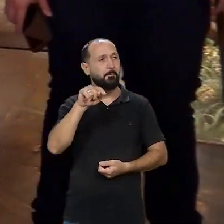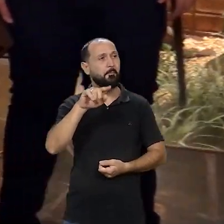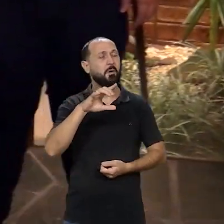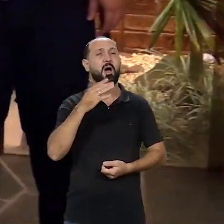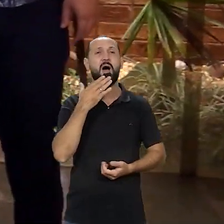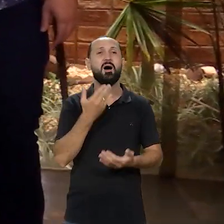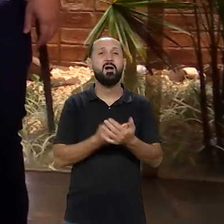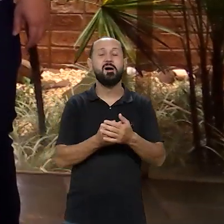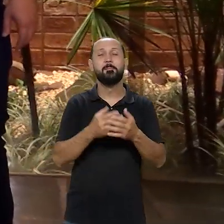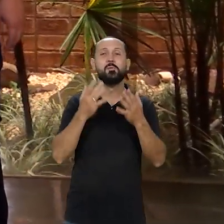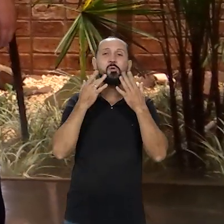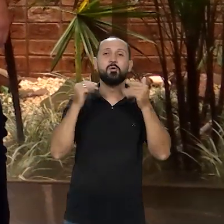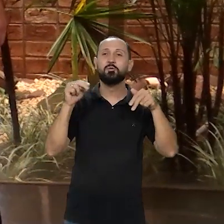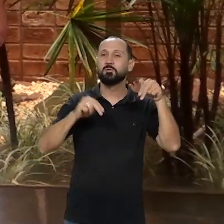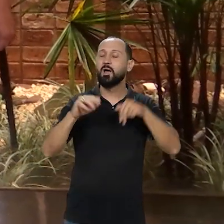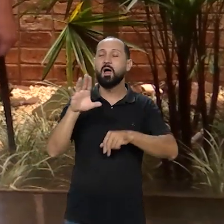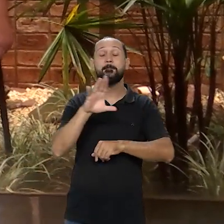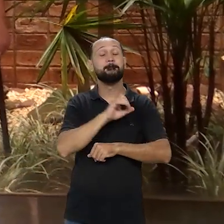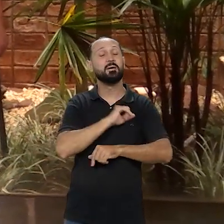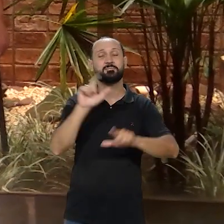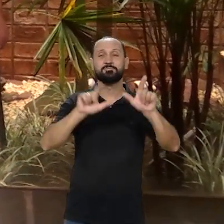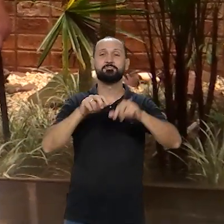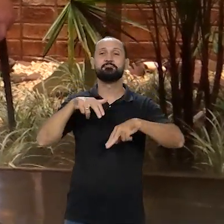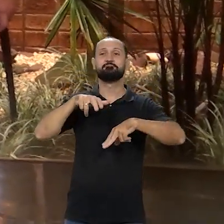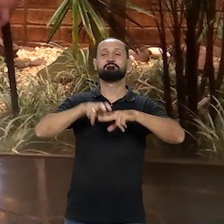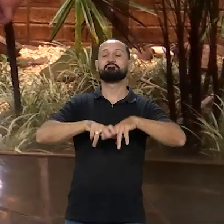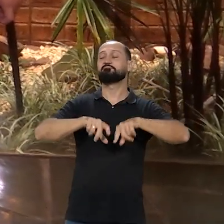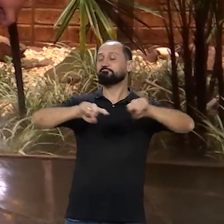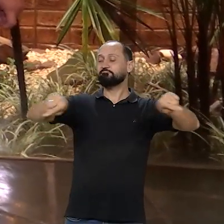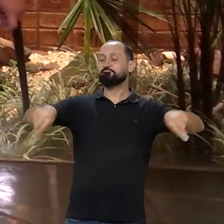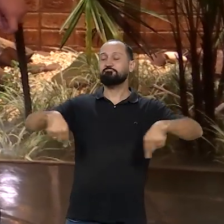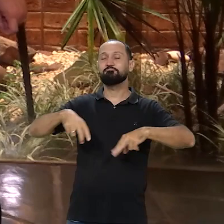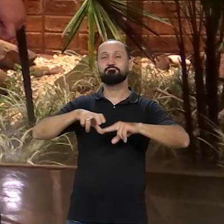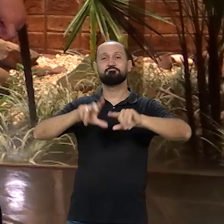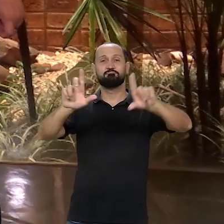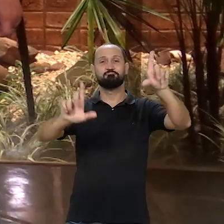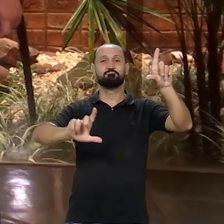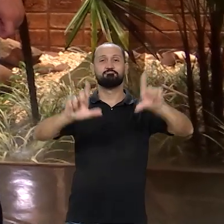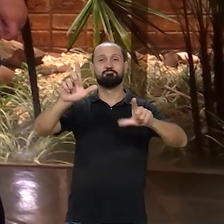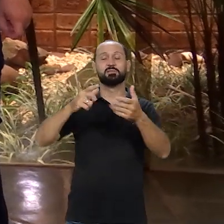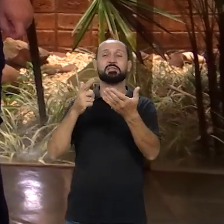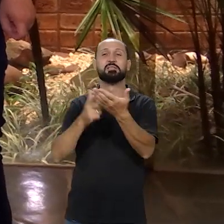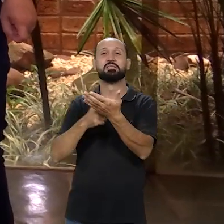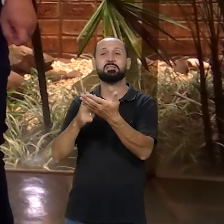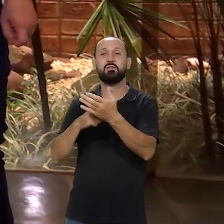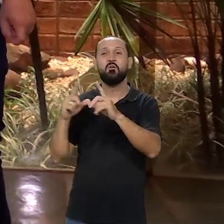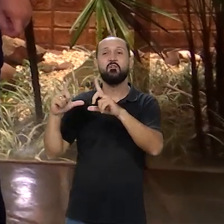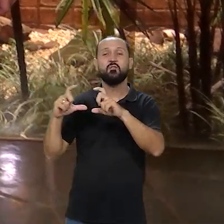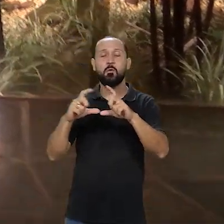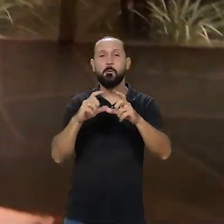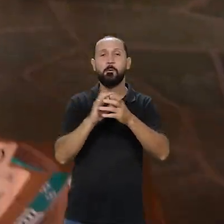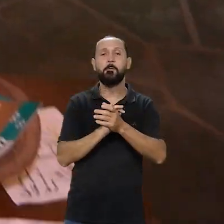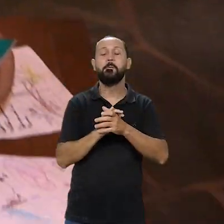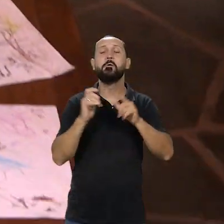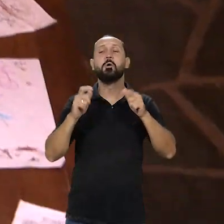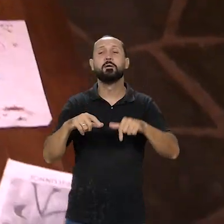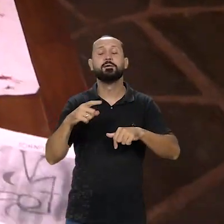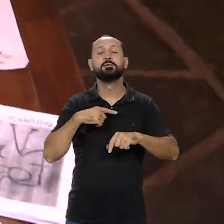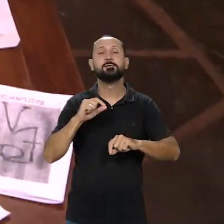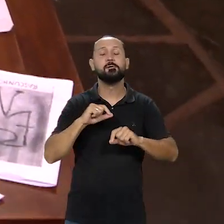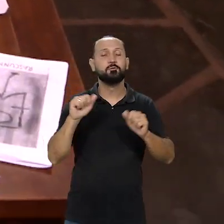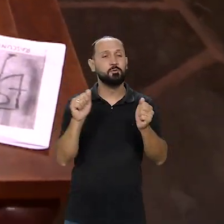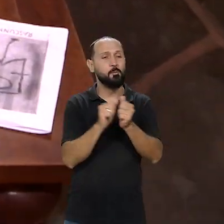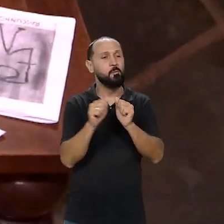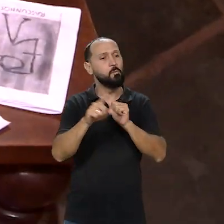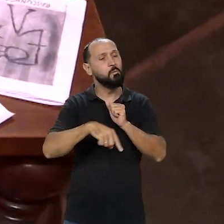Manuel de Barros era fascinado por novelas e gostava de assisti-las nesta sala, cercada com seus livros e fotos. No